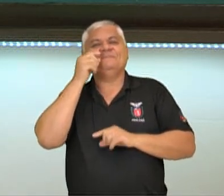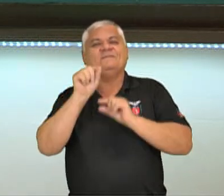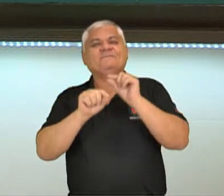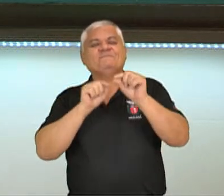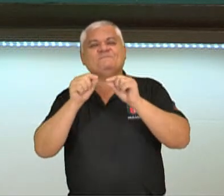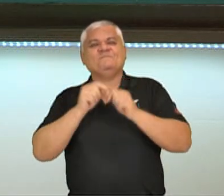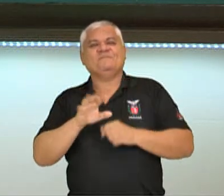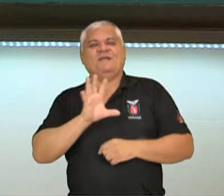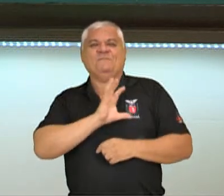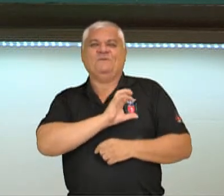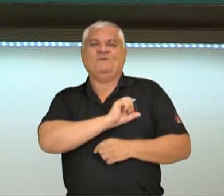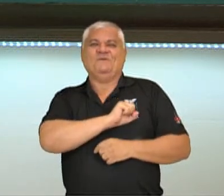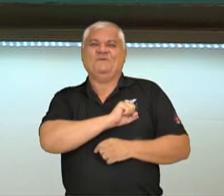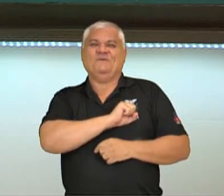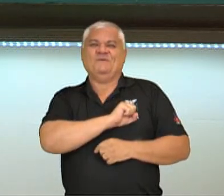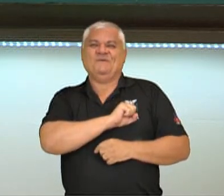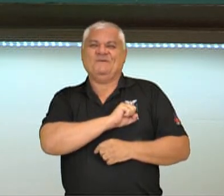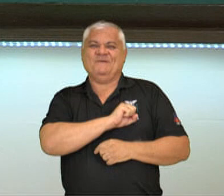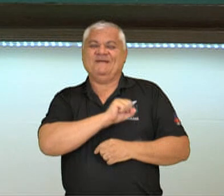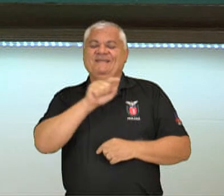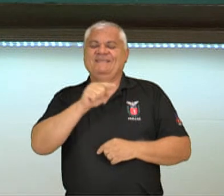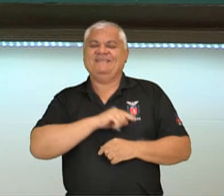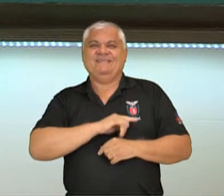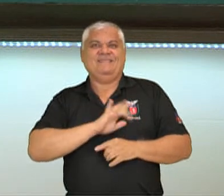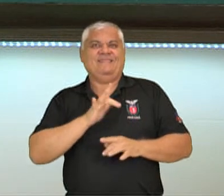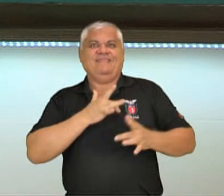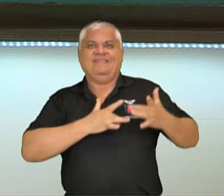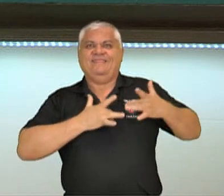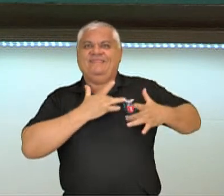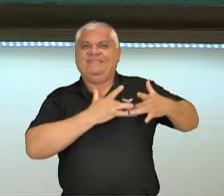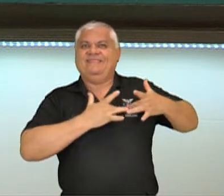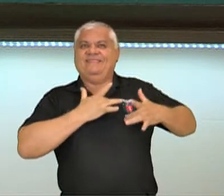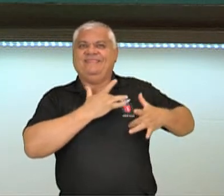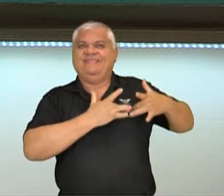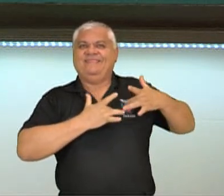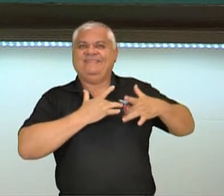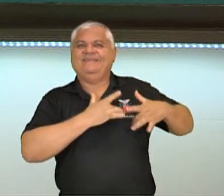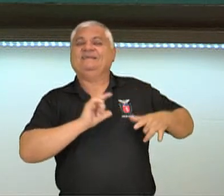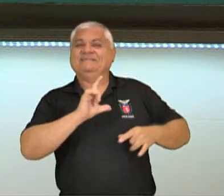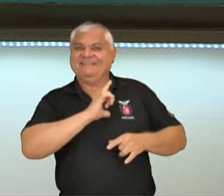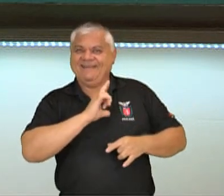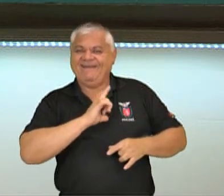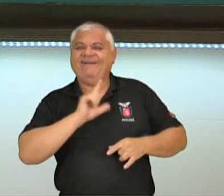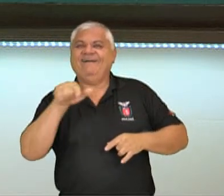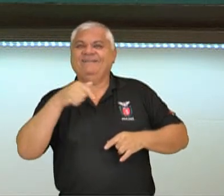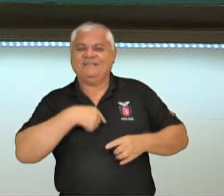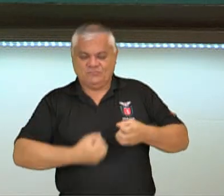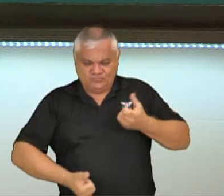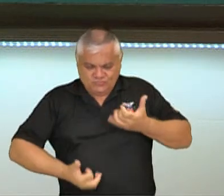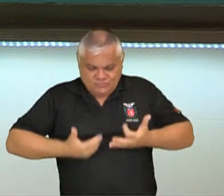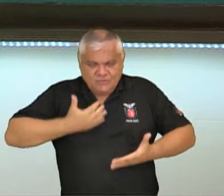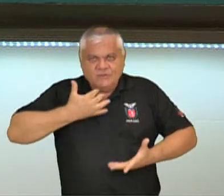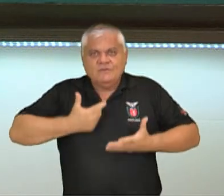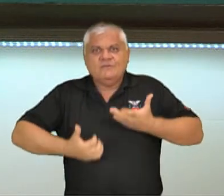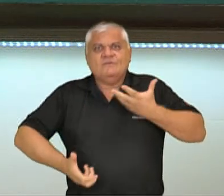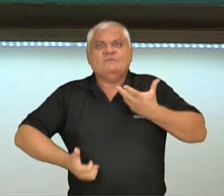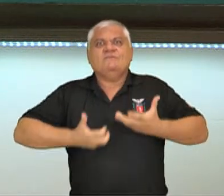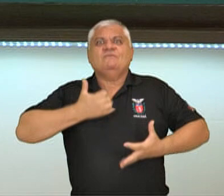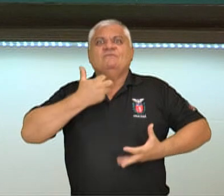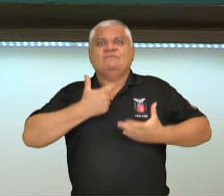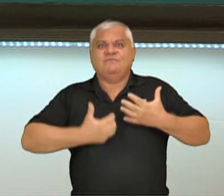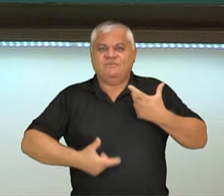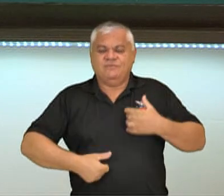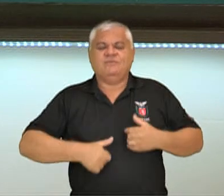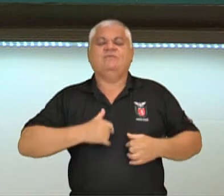o amor, provavelmente ele está apaixonado por alguém, então o corpo dele sente o calor